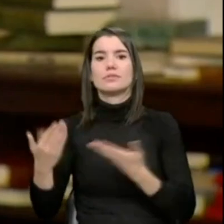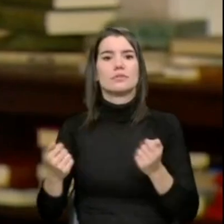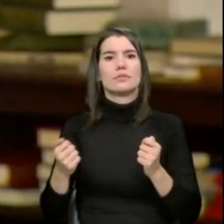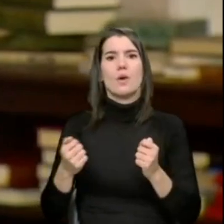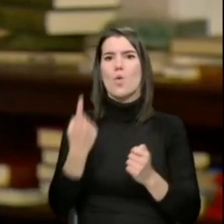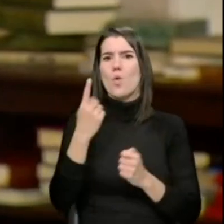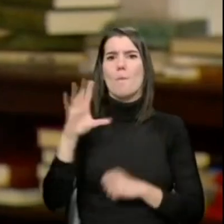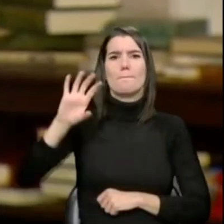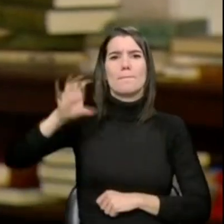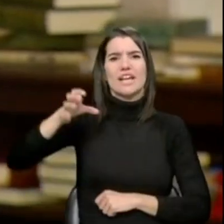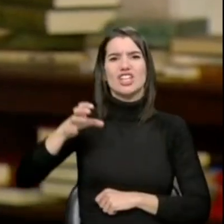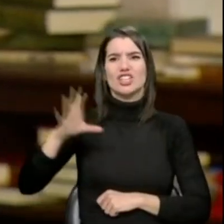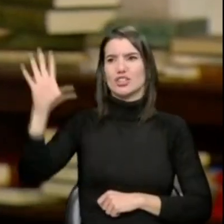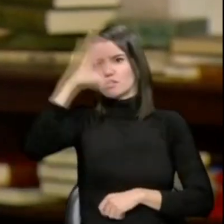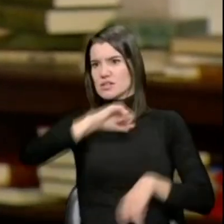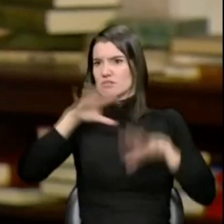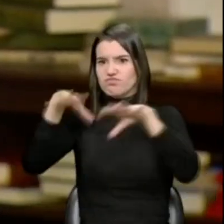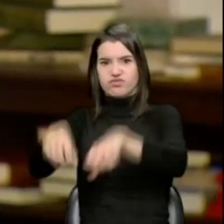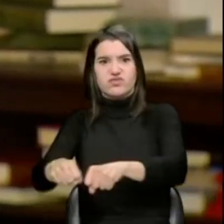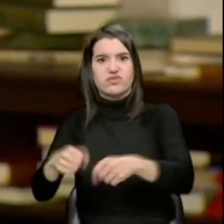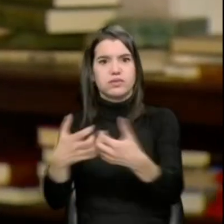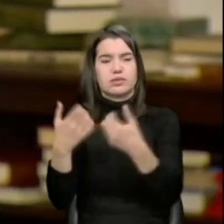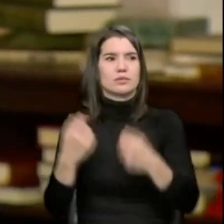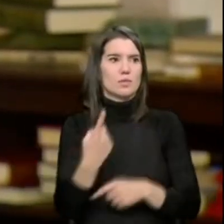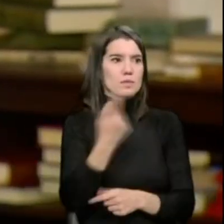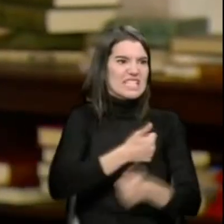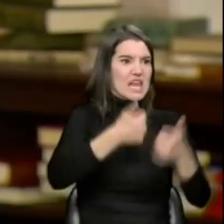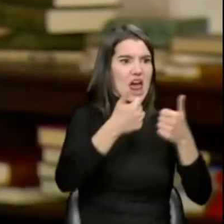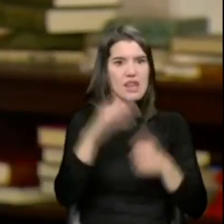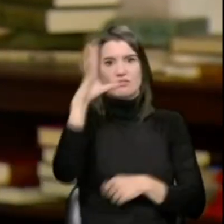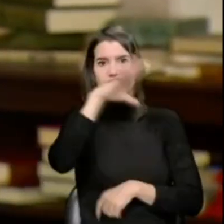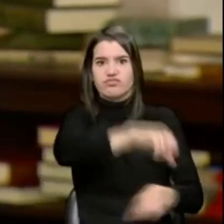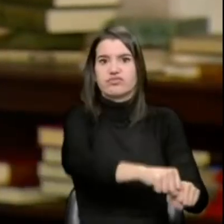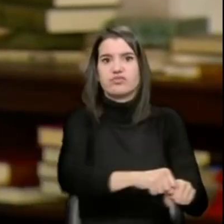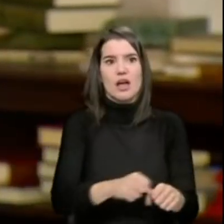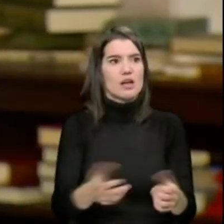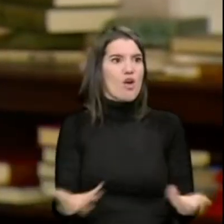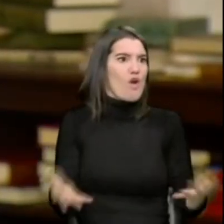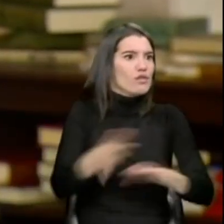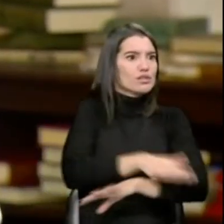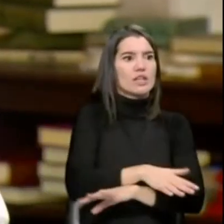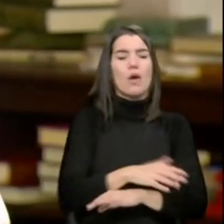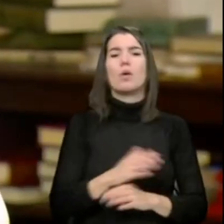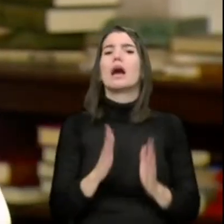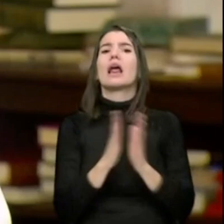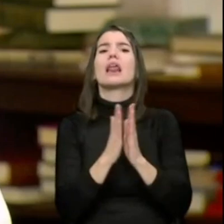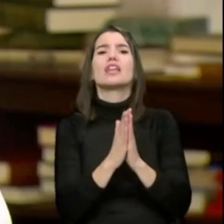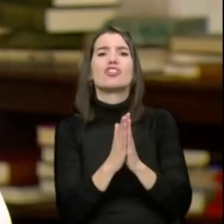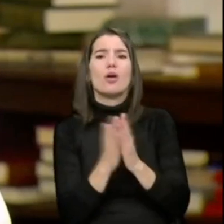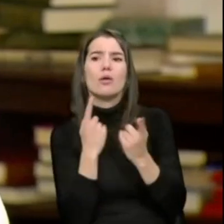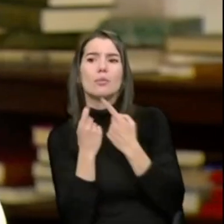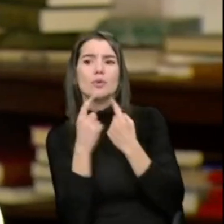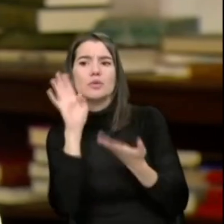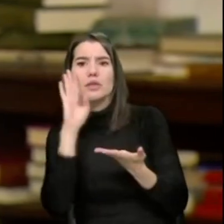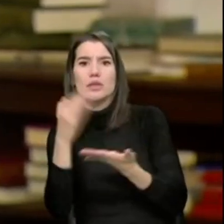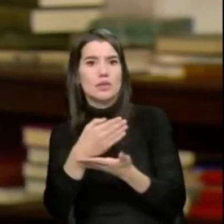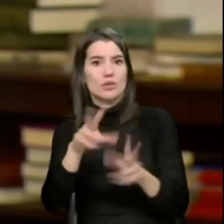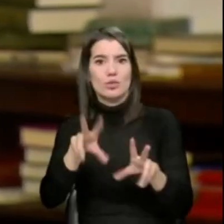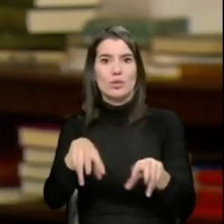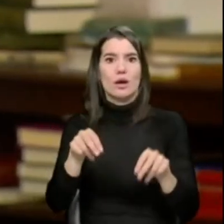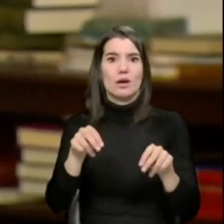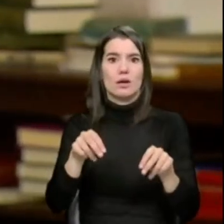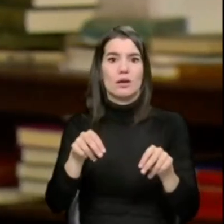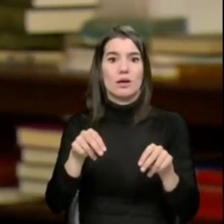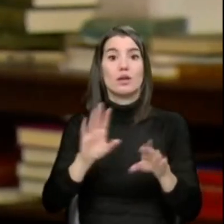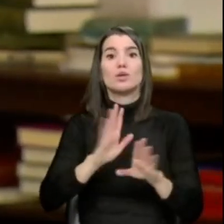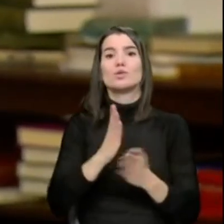um país, ou de invadir uma cidade, ou de criar uma revolução, as religiões não são consultadas. São